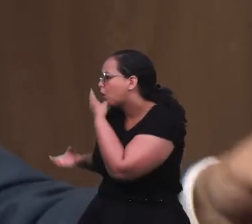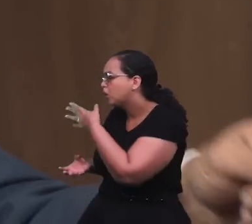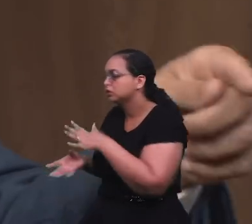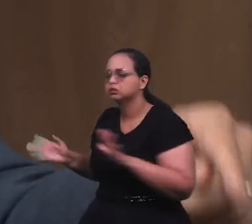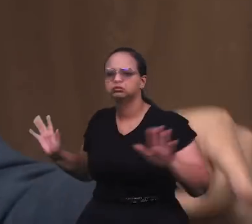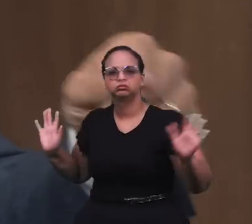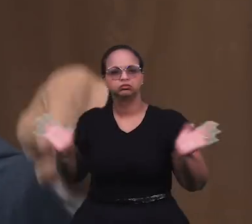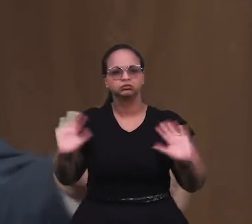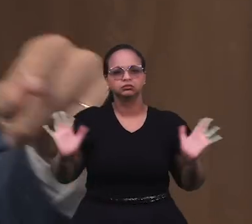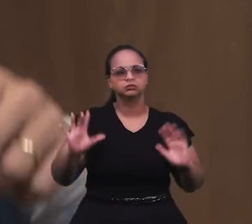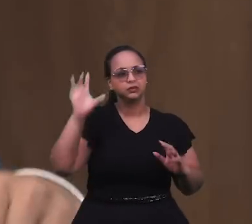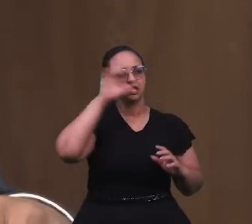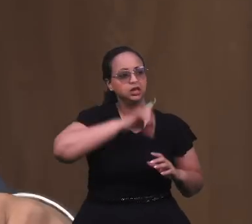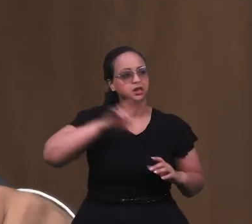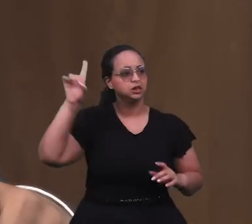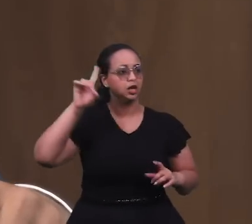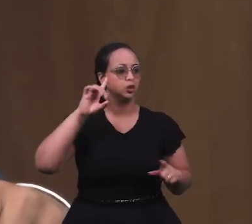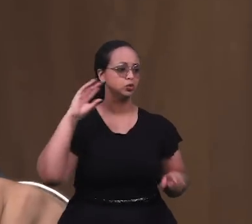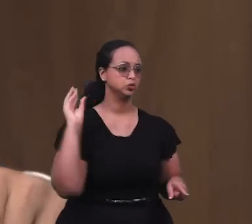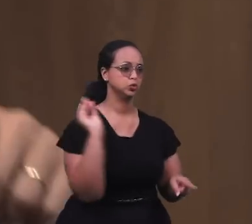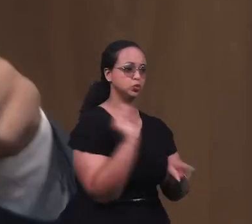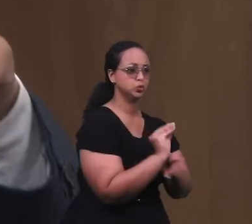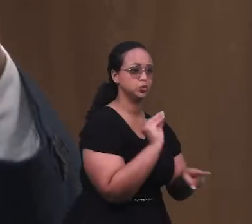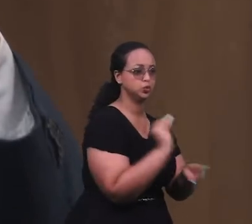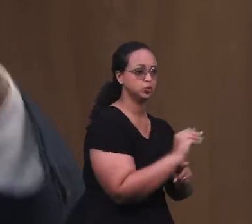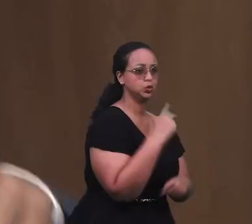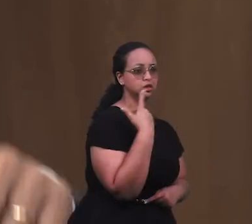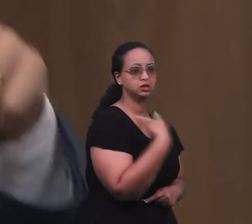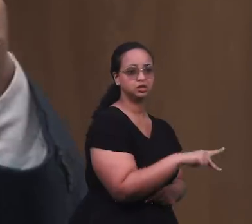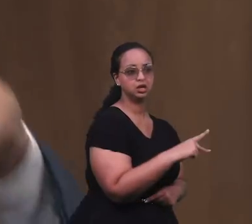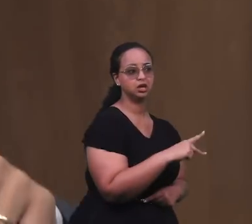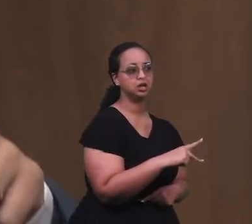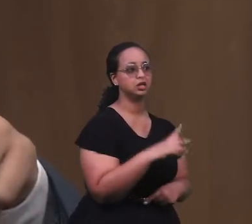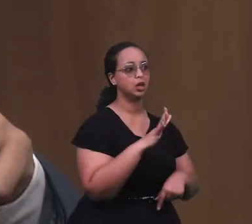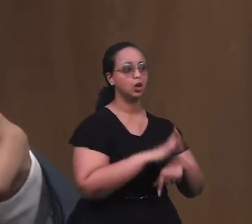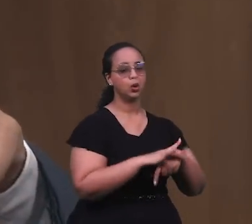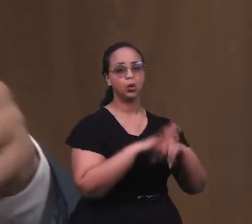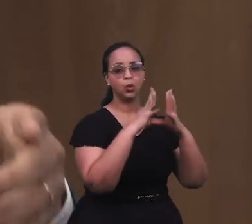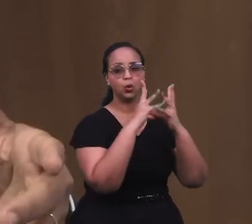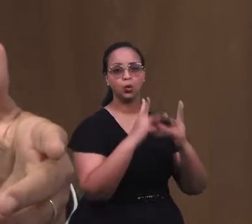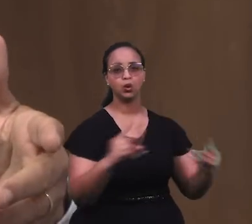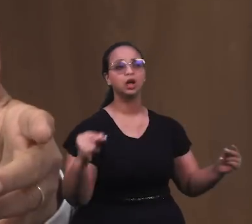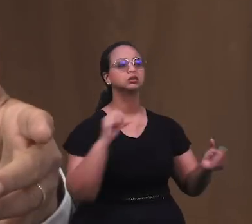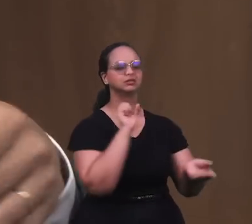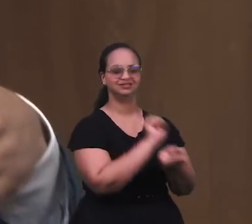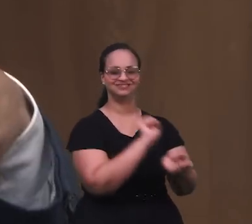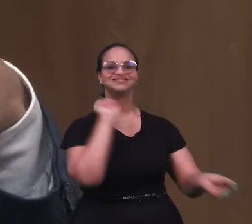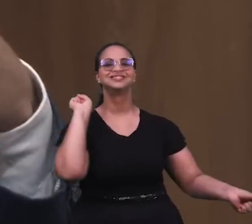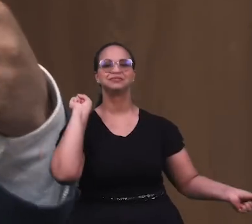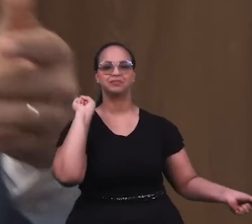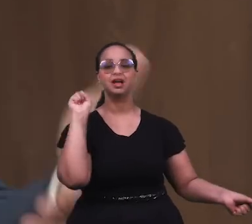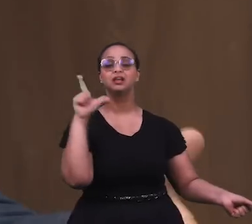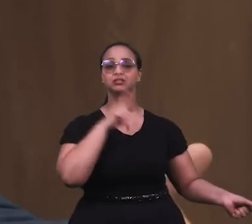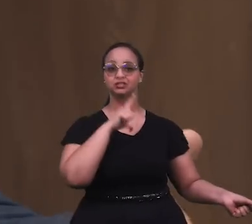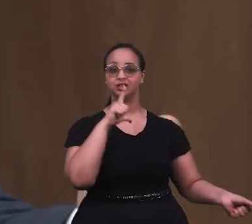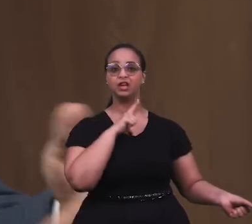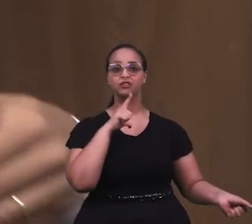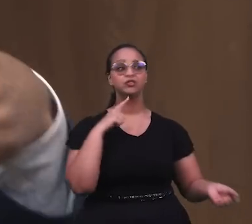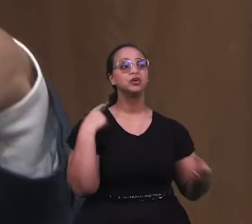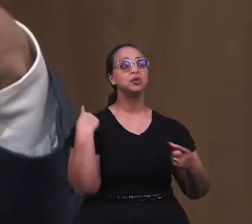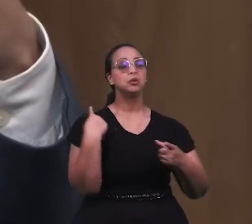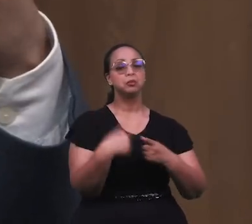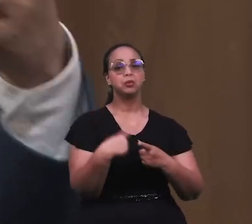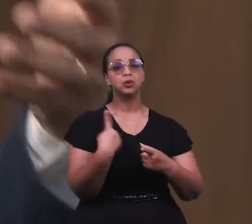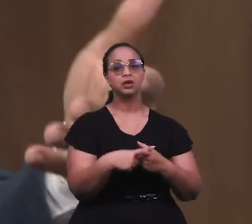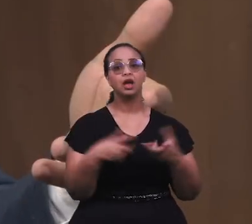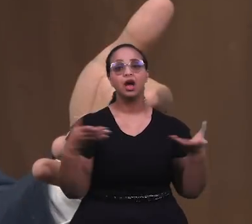Deus tratou as feridas dele. Ele estava curado, liberto, e nós vemos que na vida dele o Senhor o prosperou, o